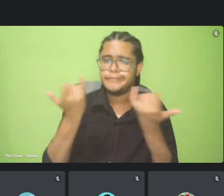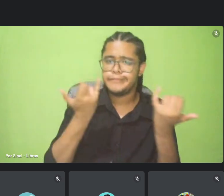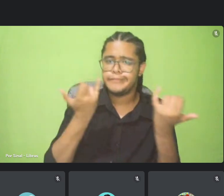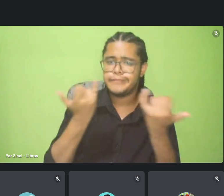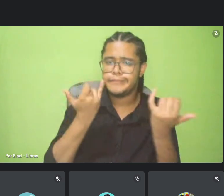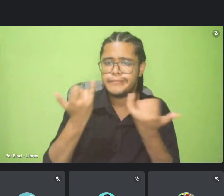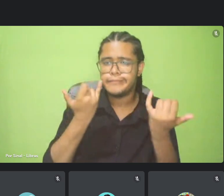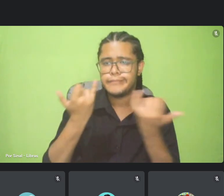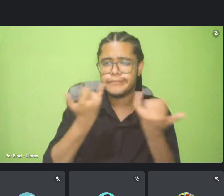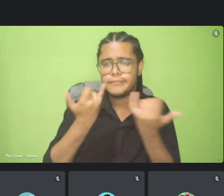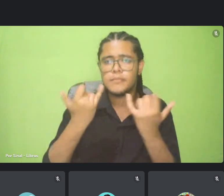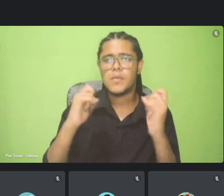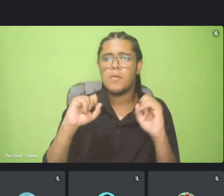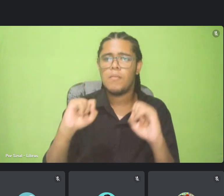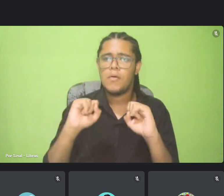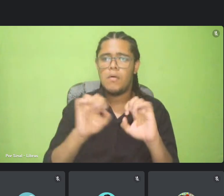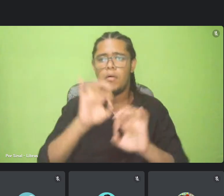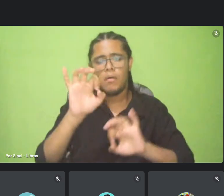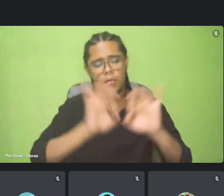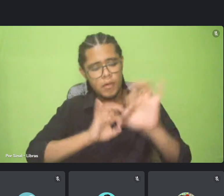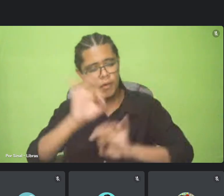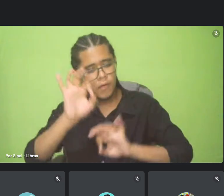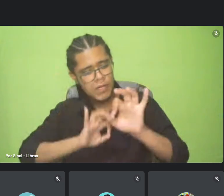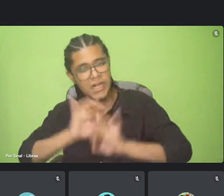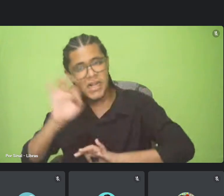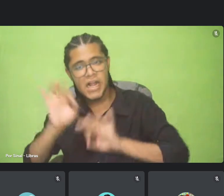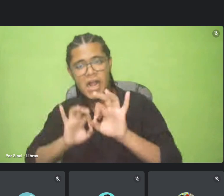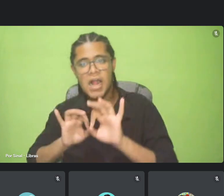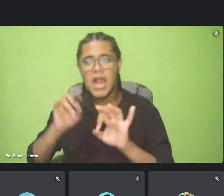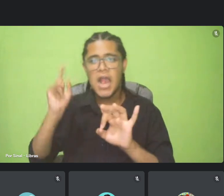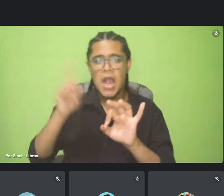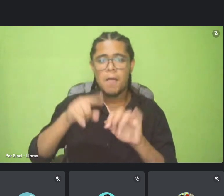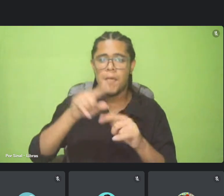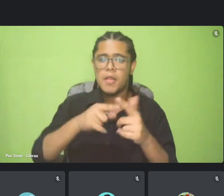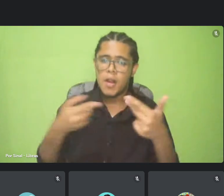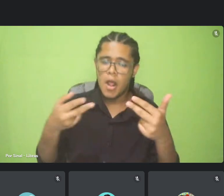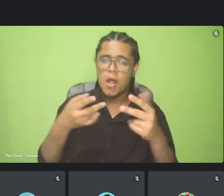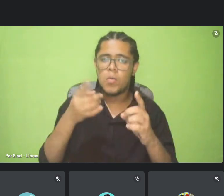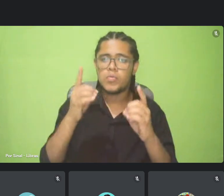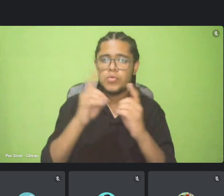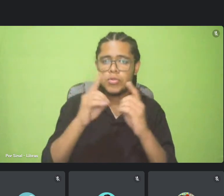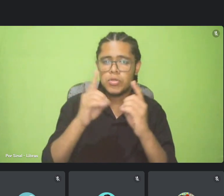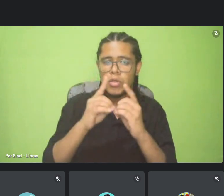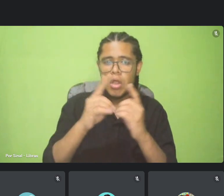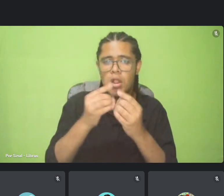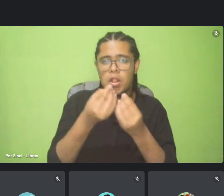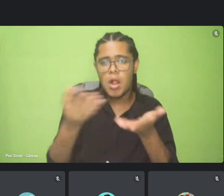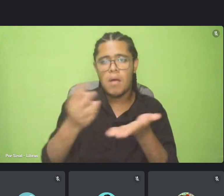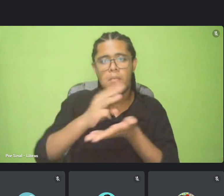montar material didático para que a gente possa trabalhar a redução de danos, fazer